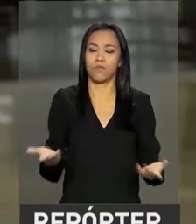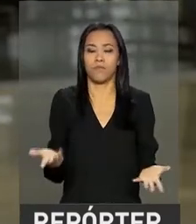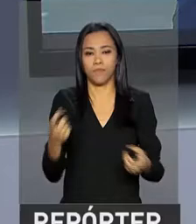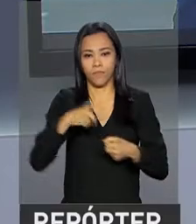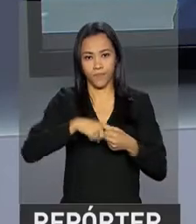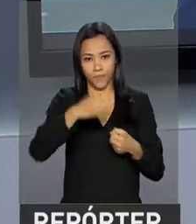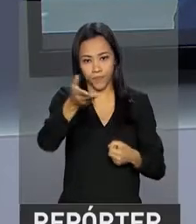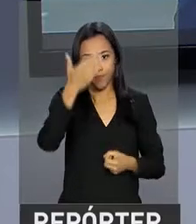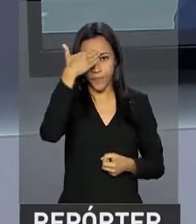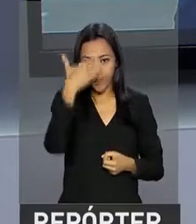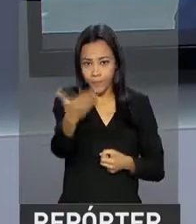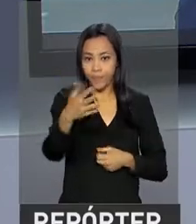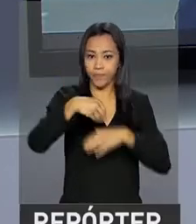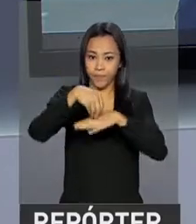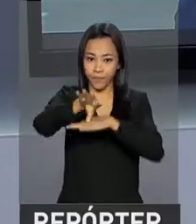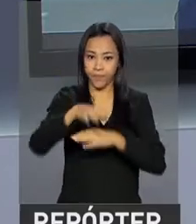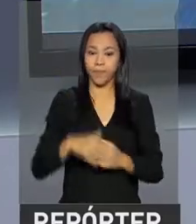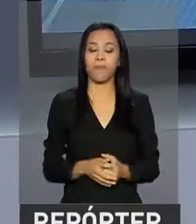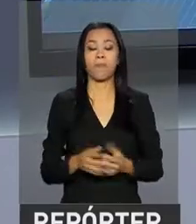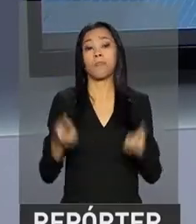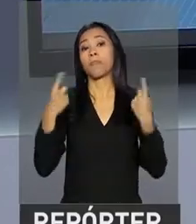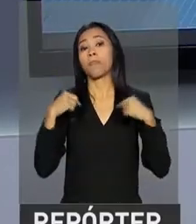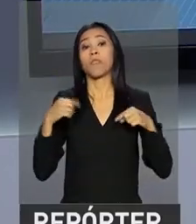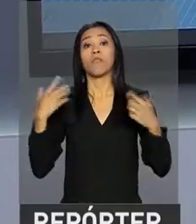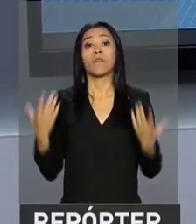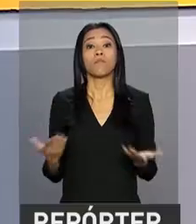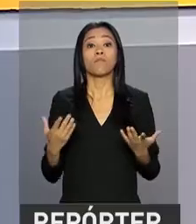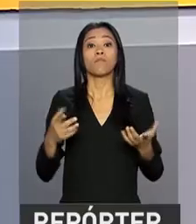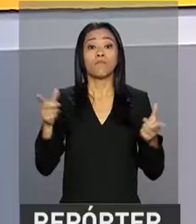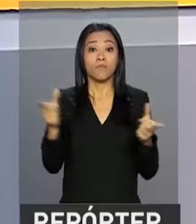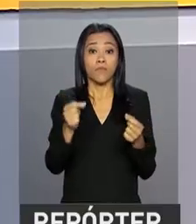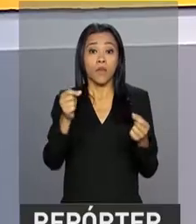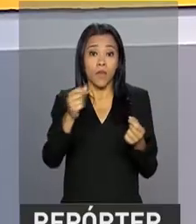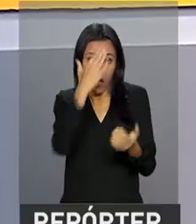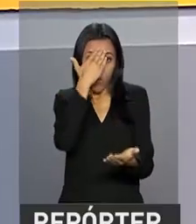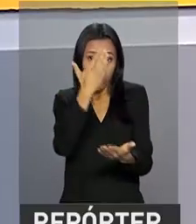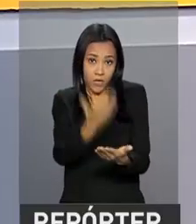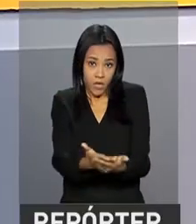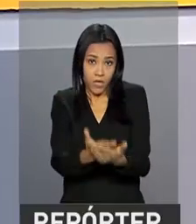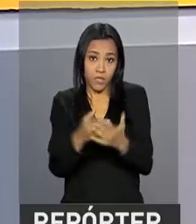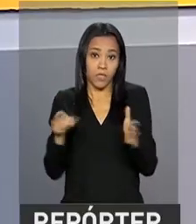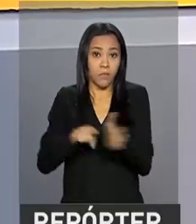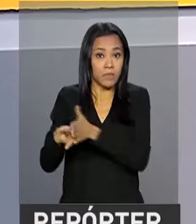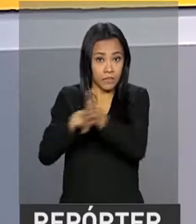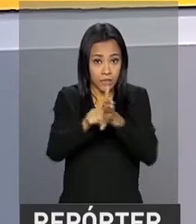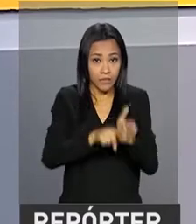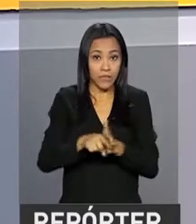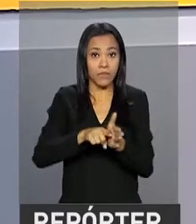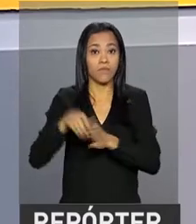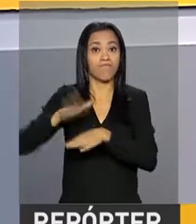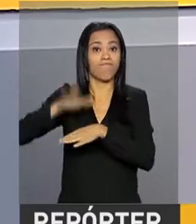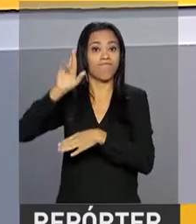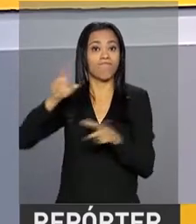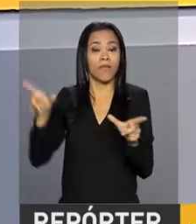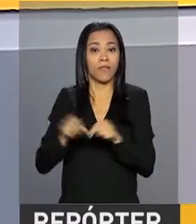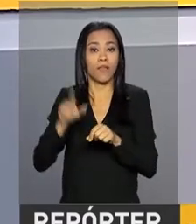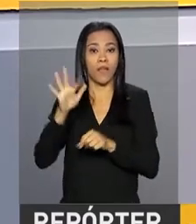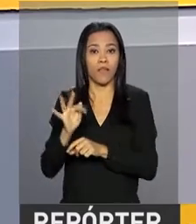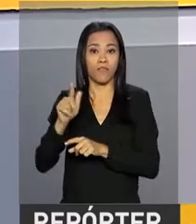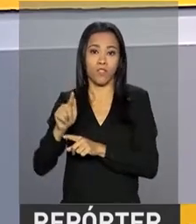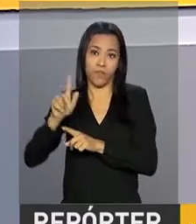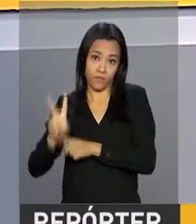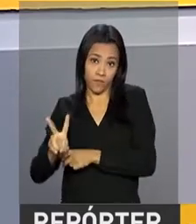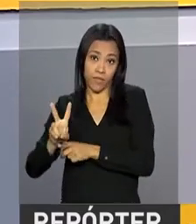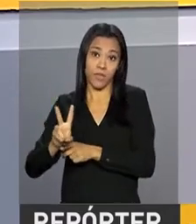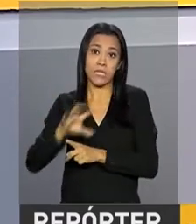Carla. Obrigada, Ney, pelas suas informações. Bem, o índice de confiança do comércio da Fundação Getúlio Vargas avançou quase 7 pontos em